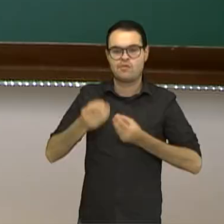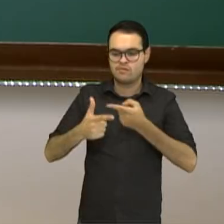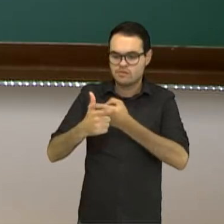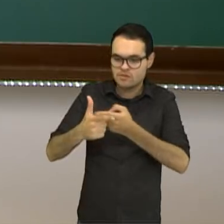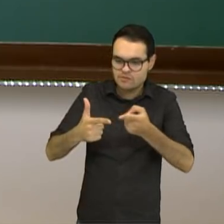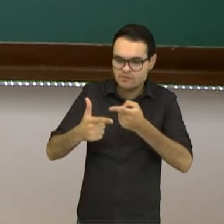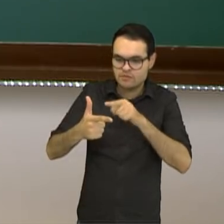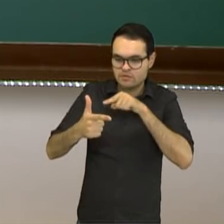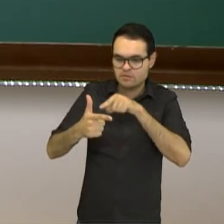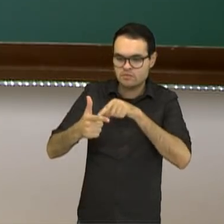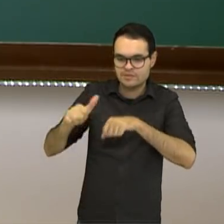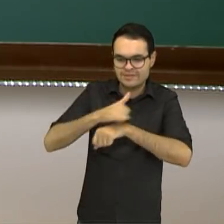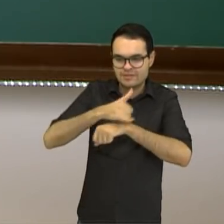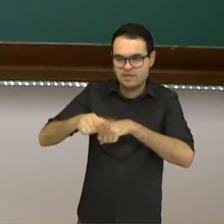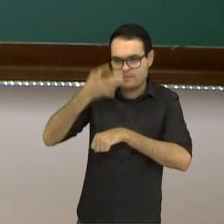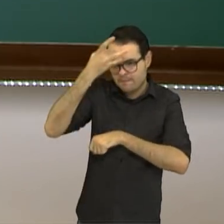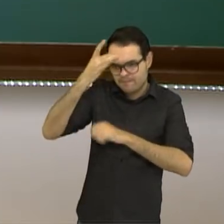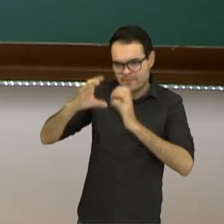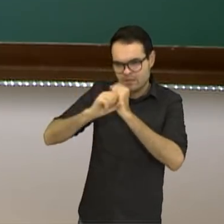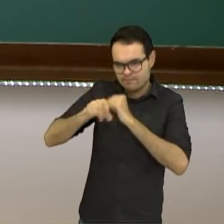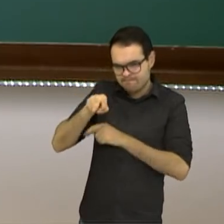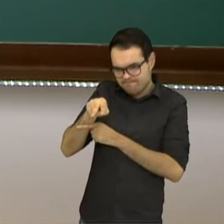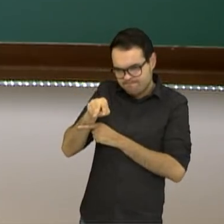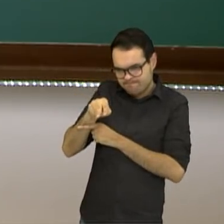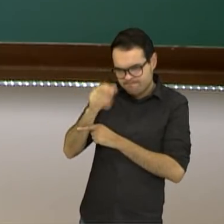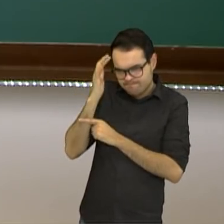divisões com estratégias de cálculo mental, ou seja, sem